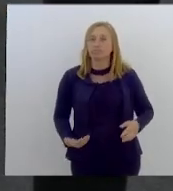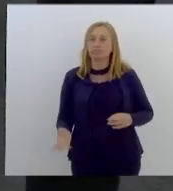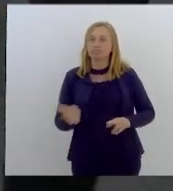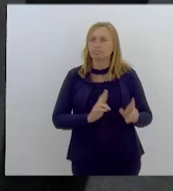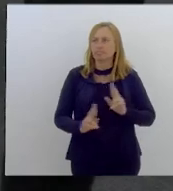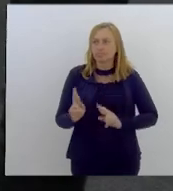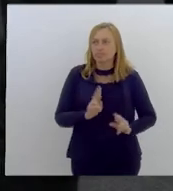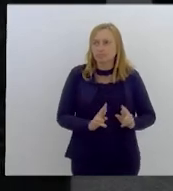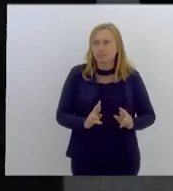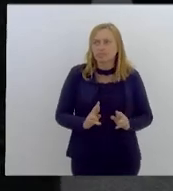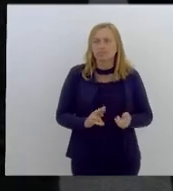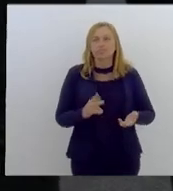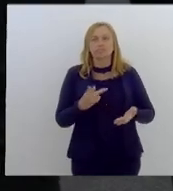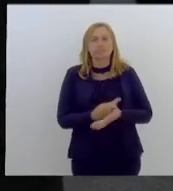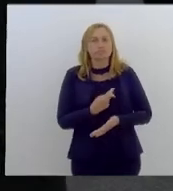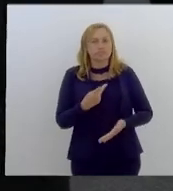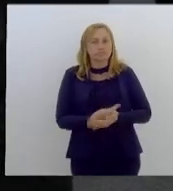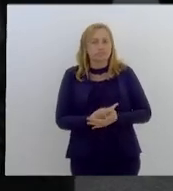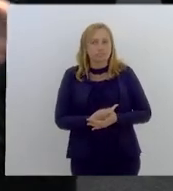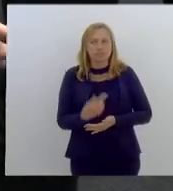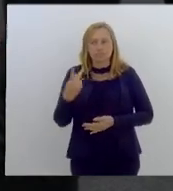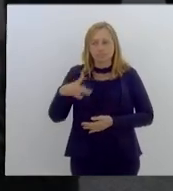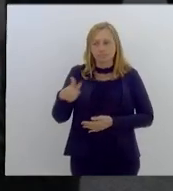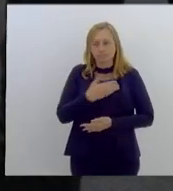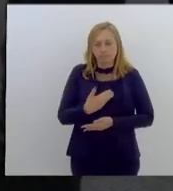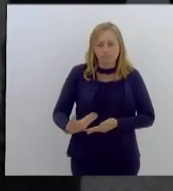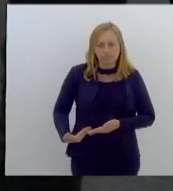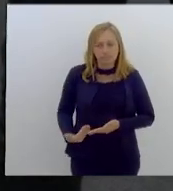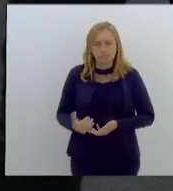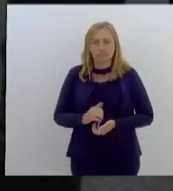forma negligente que o seu governo,